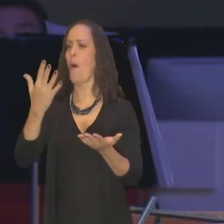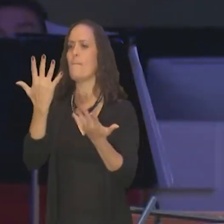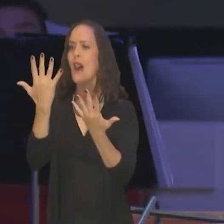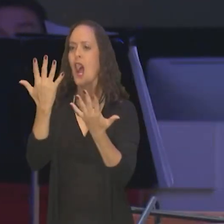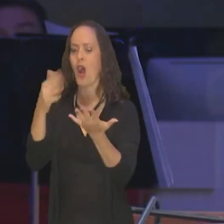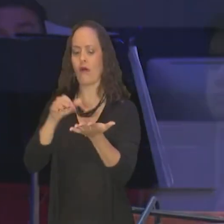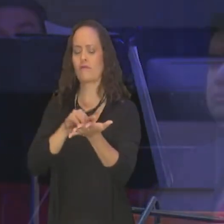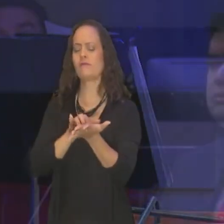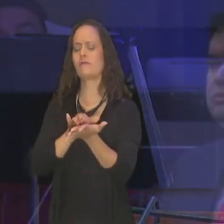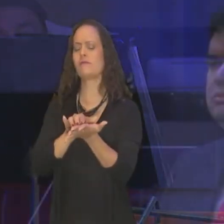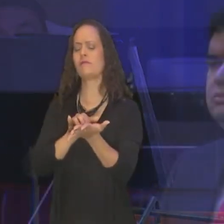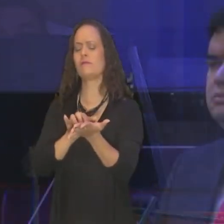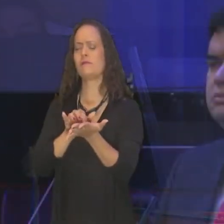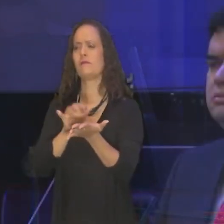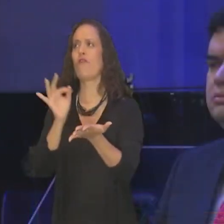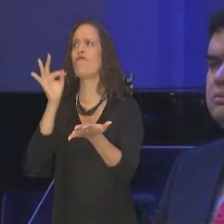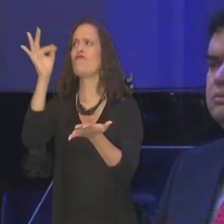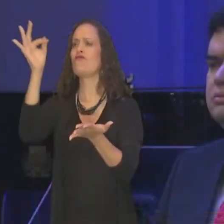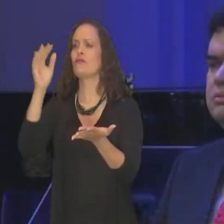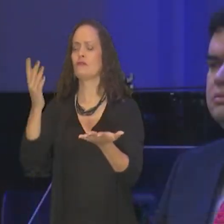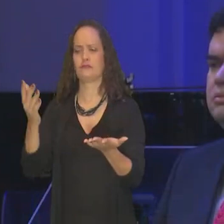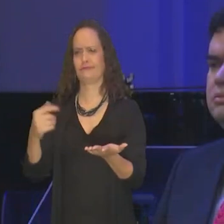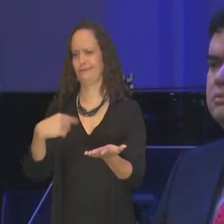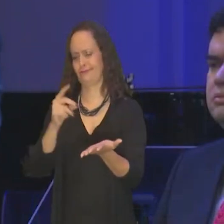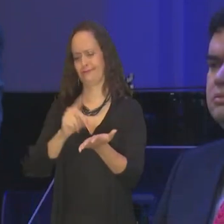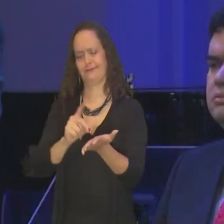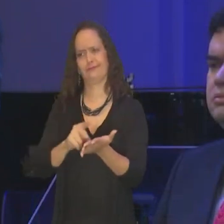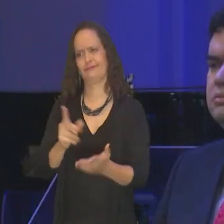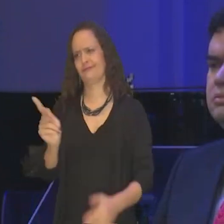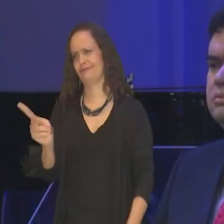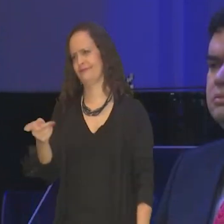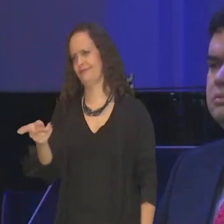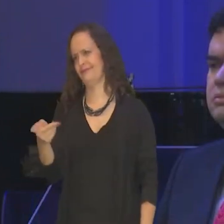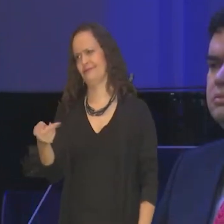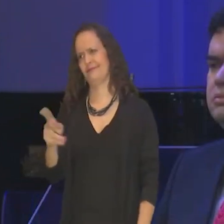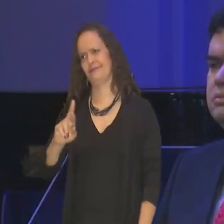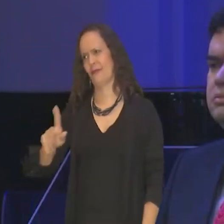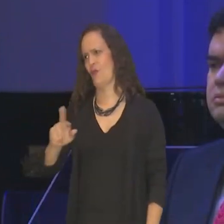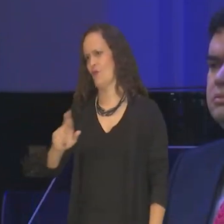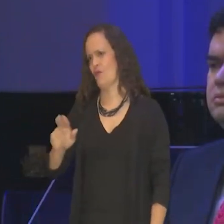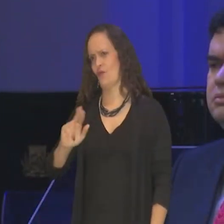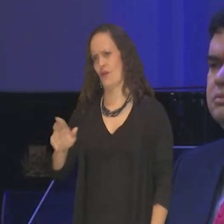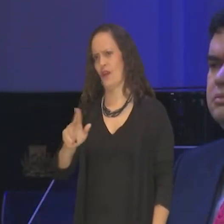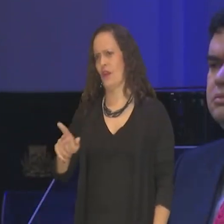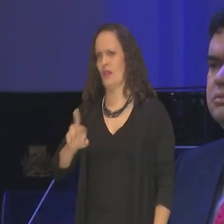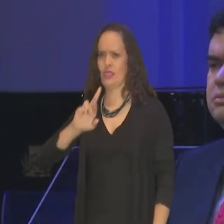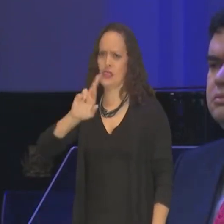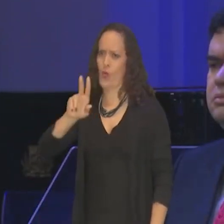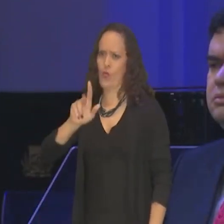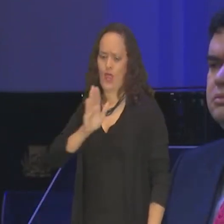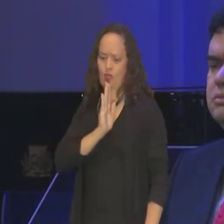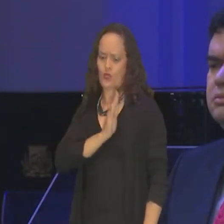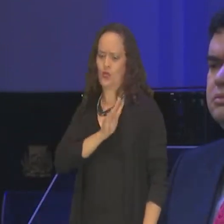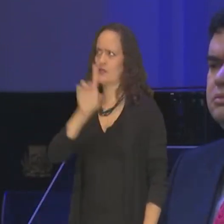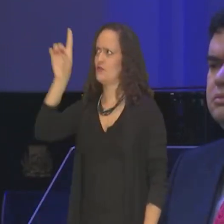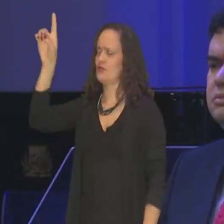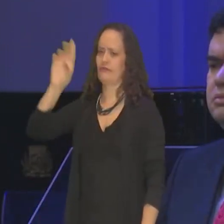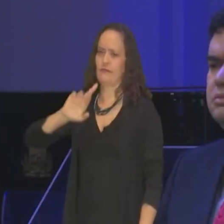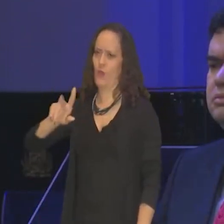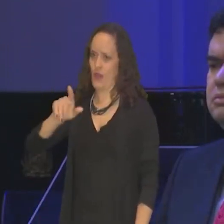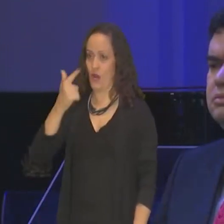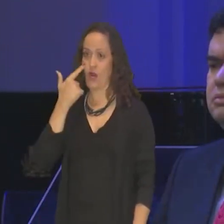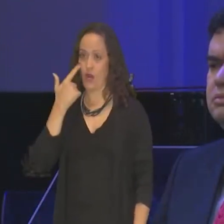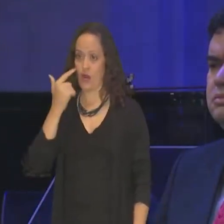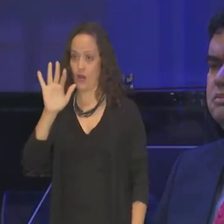esta informação não é verídica, não é verdadeira e não vem do coração de Deus. Você quer ver uma